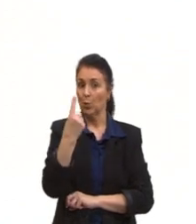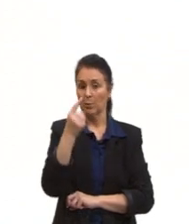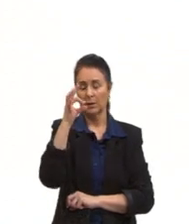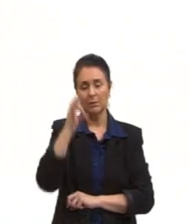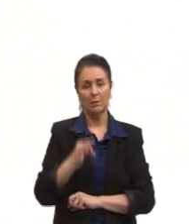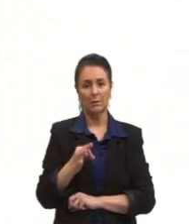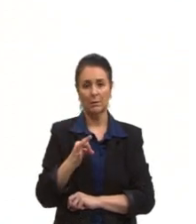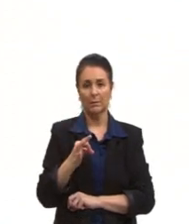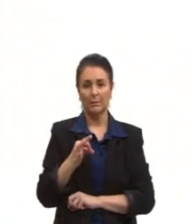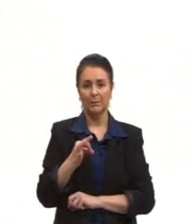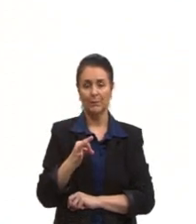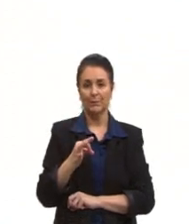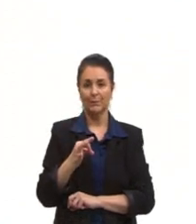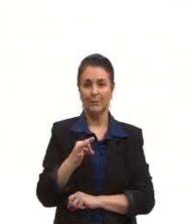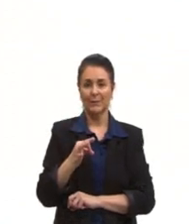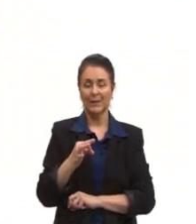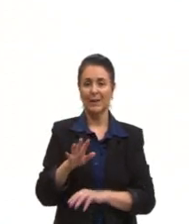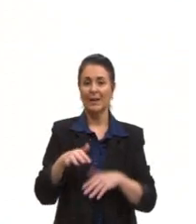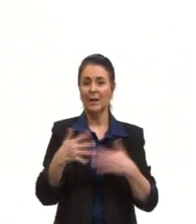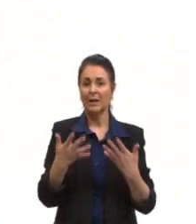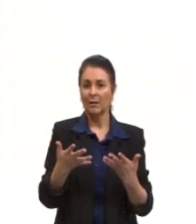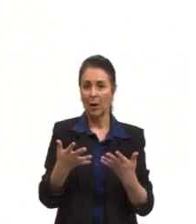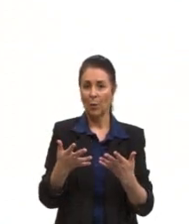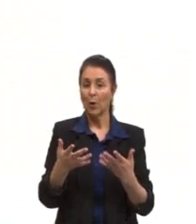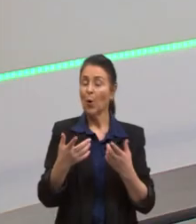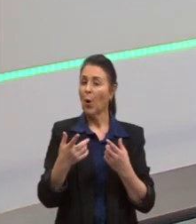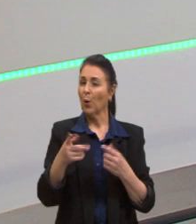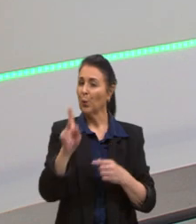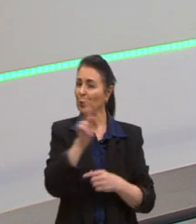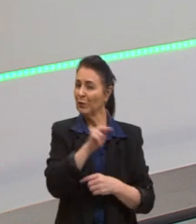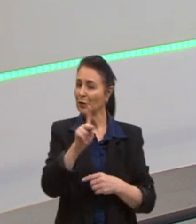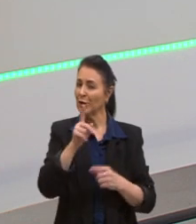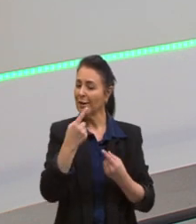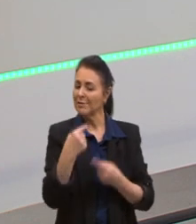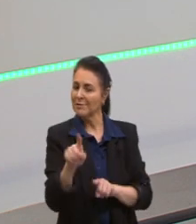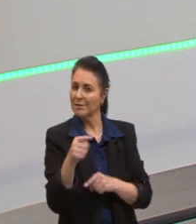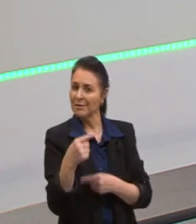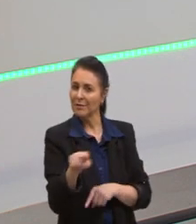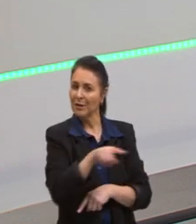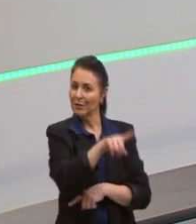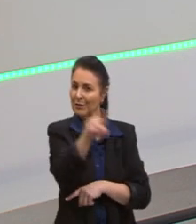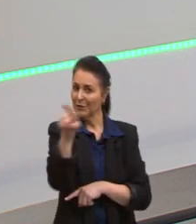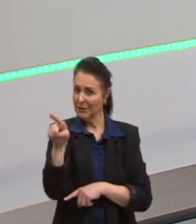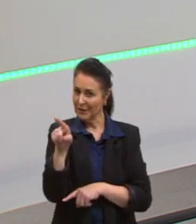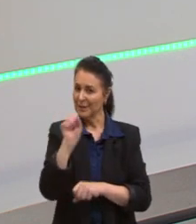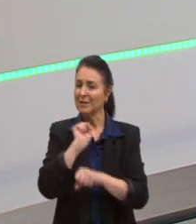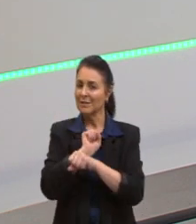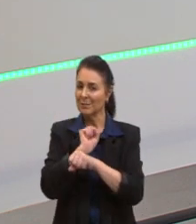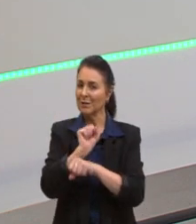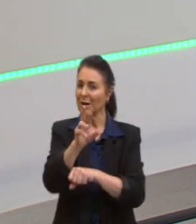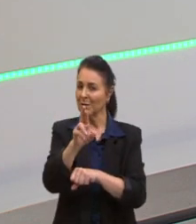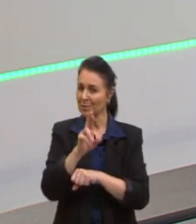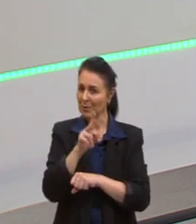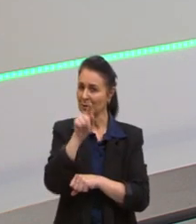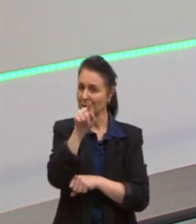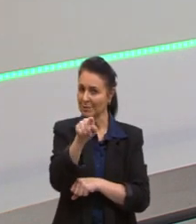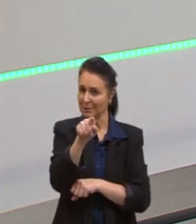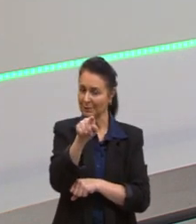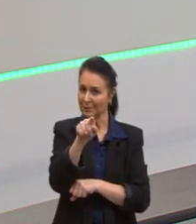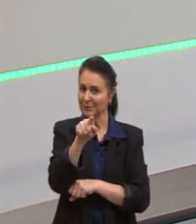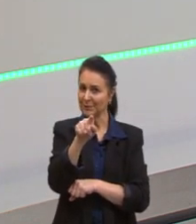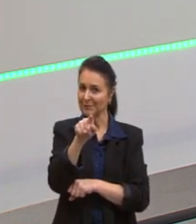Ok então eu desafio vocês me trazerem a resposta por favor estou esperando para essa questão aí